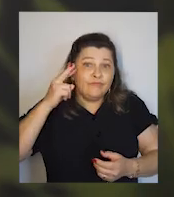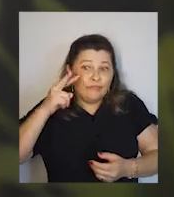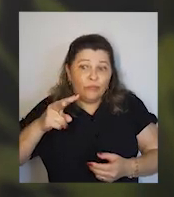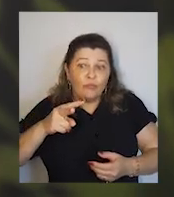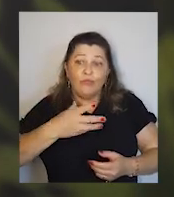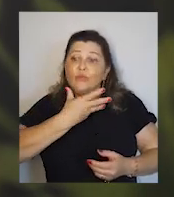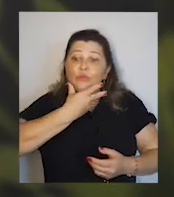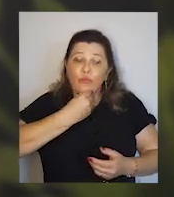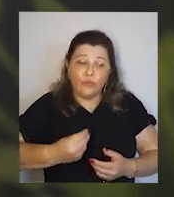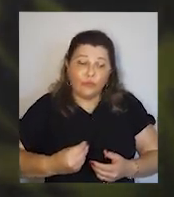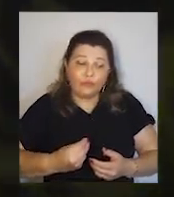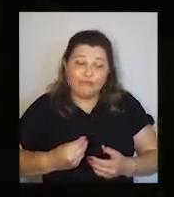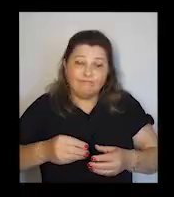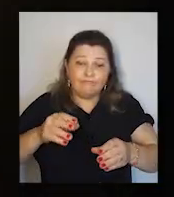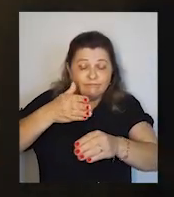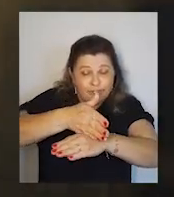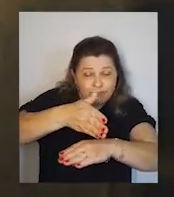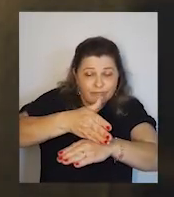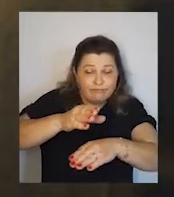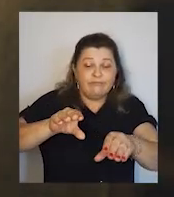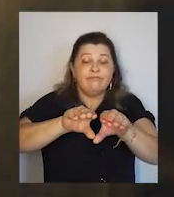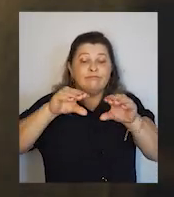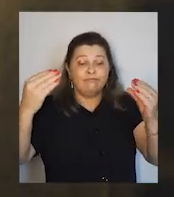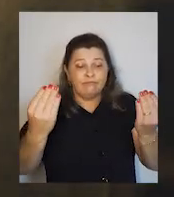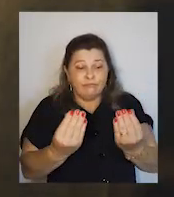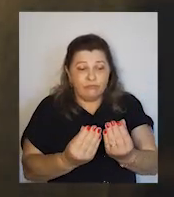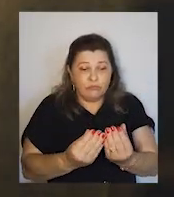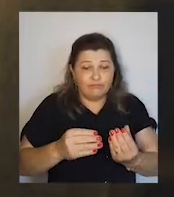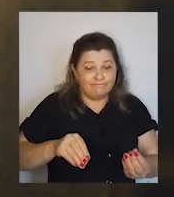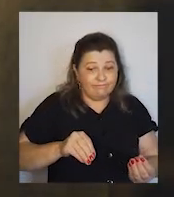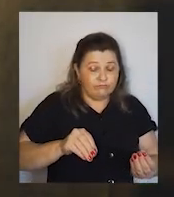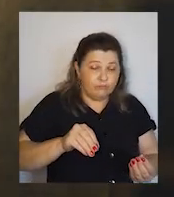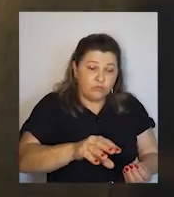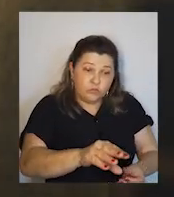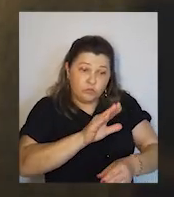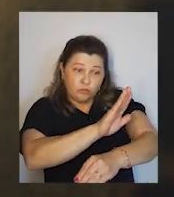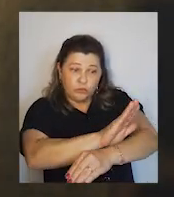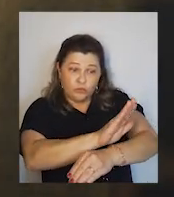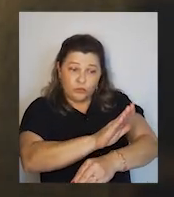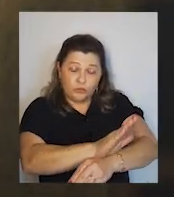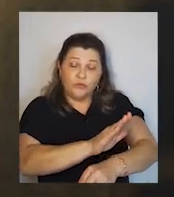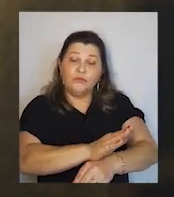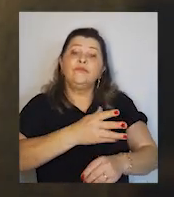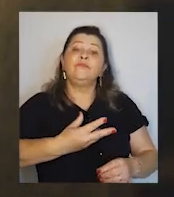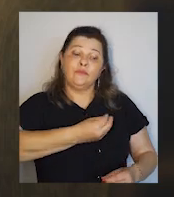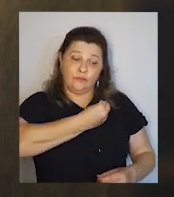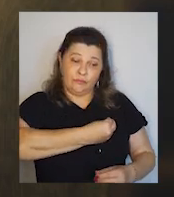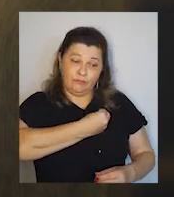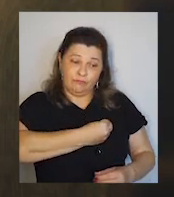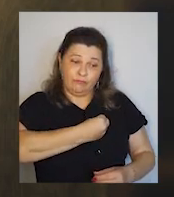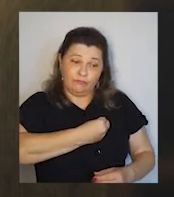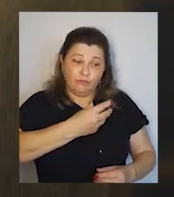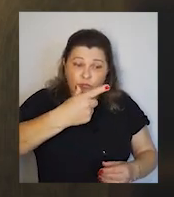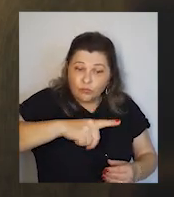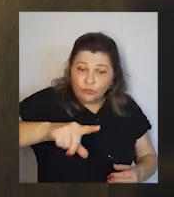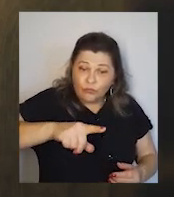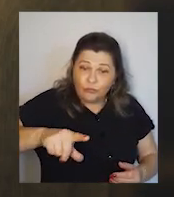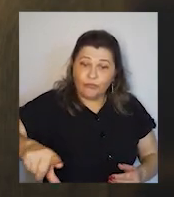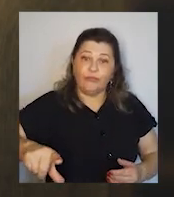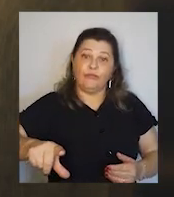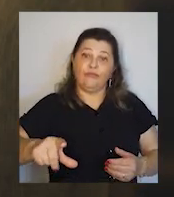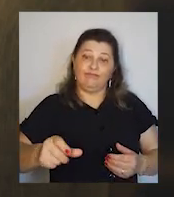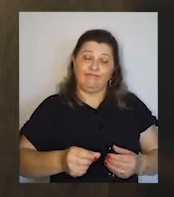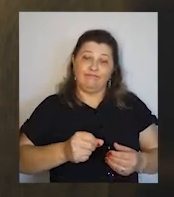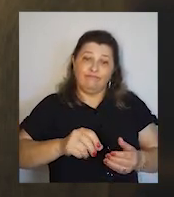homens mais implicados com a comunidade. O salvamento de vidas aconteceu lá naquele momento, mas a gente continua salvando